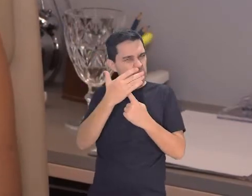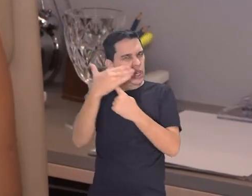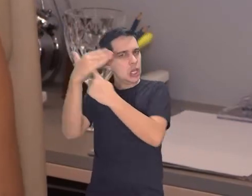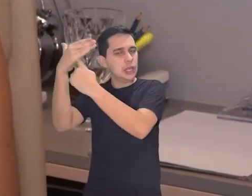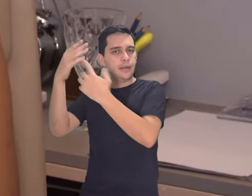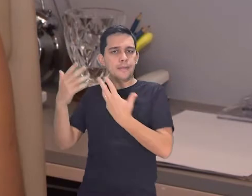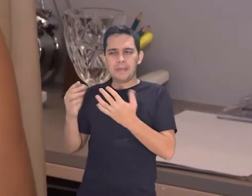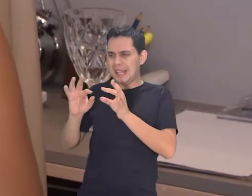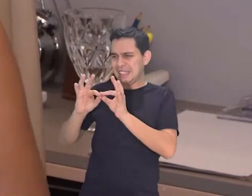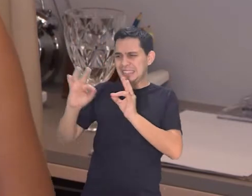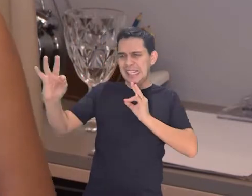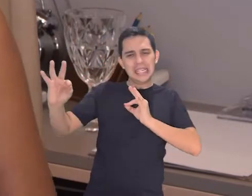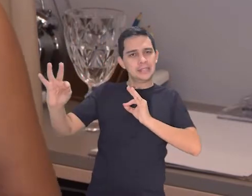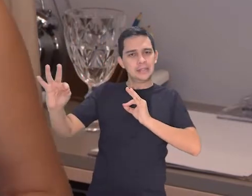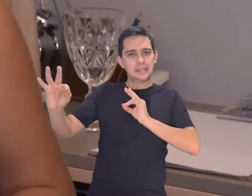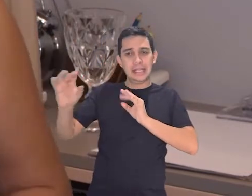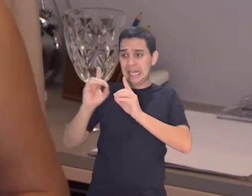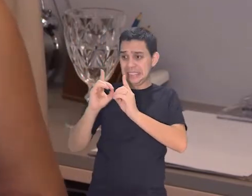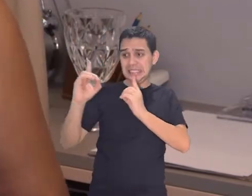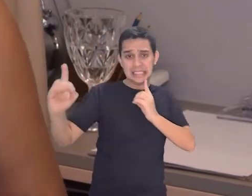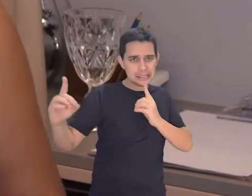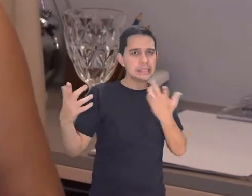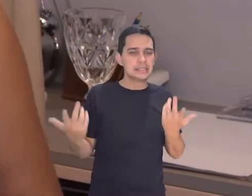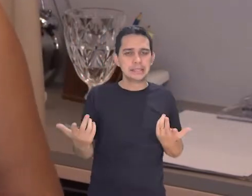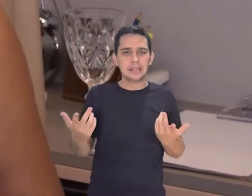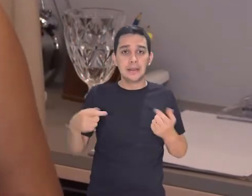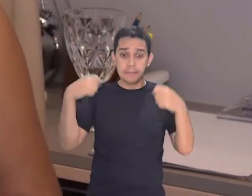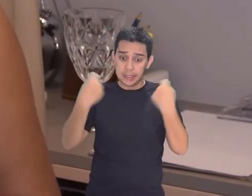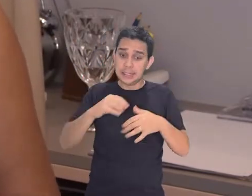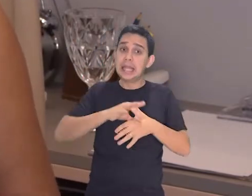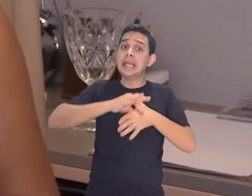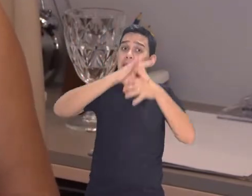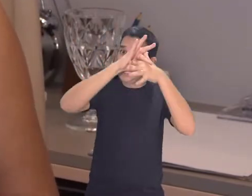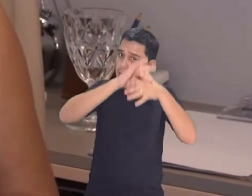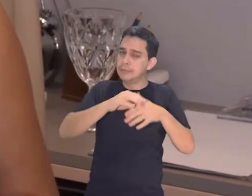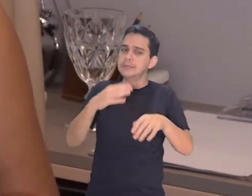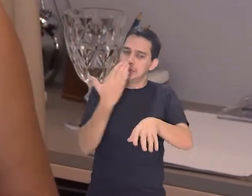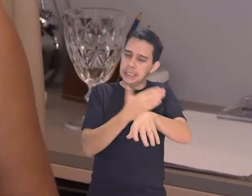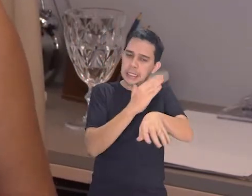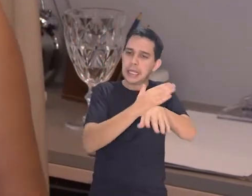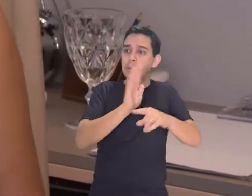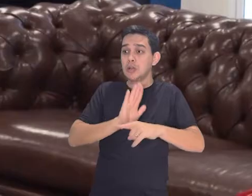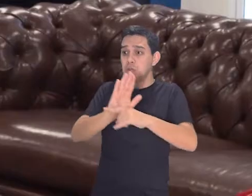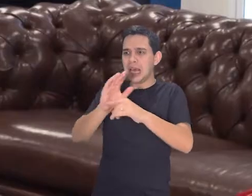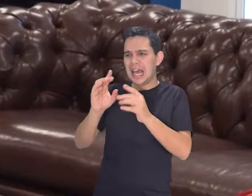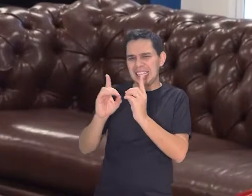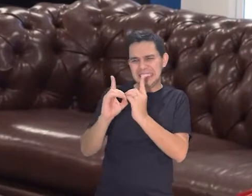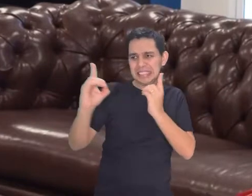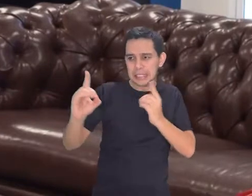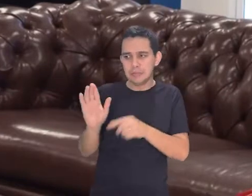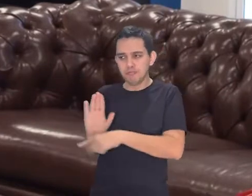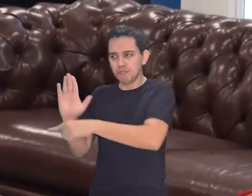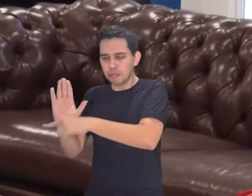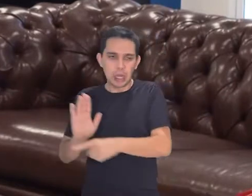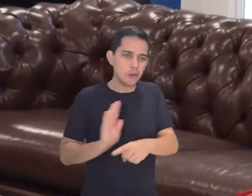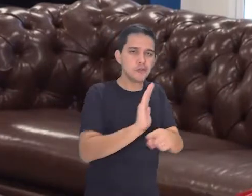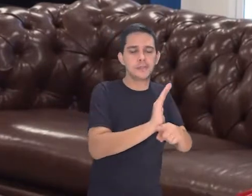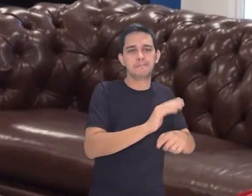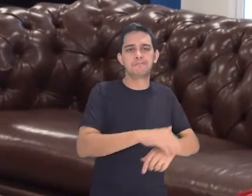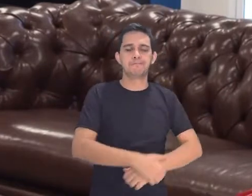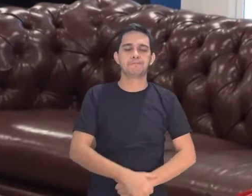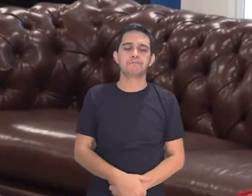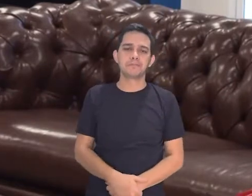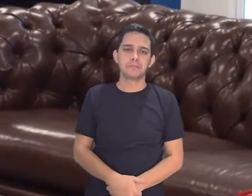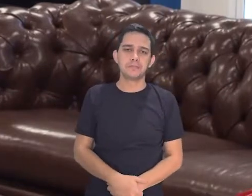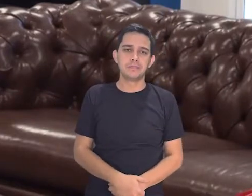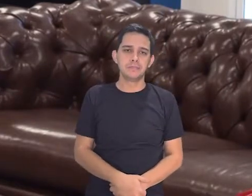gente precisa ter líderes preparados para fazer essa gestão à distância. Parece até que a Kátia e a Mariana estão